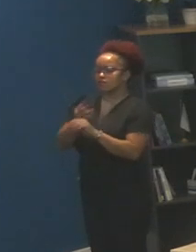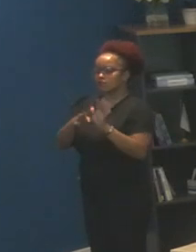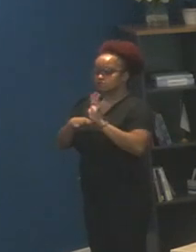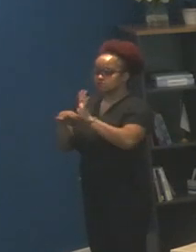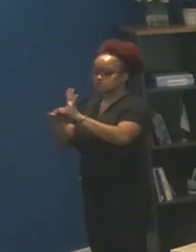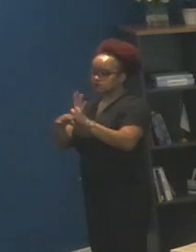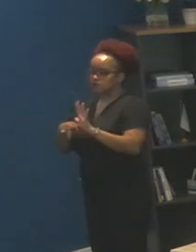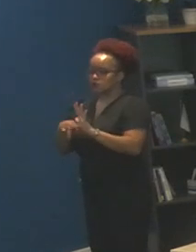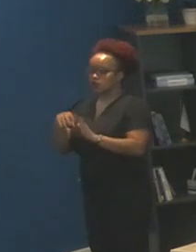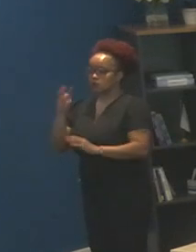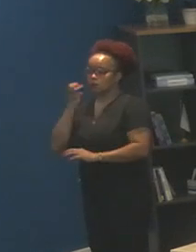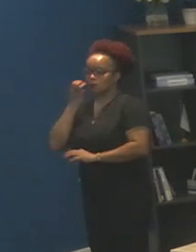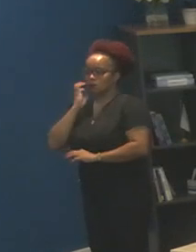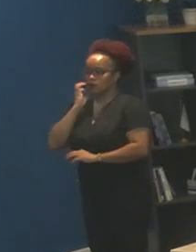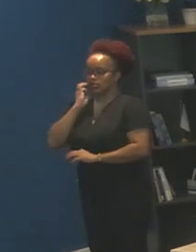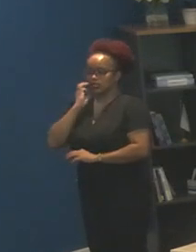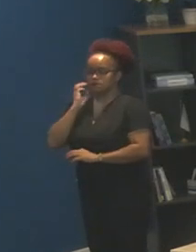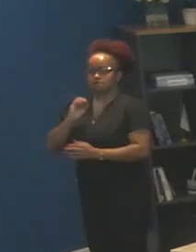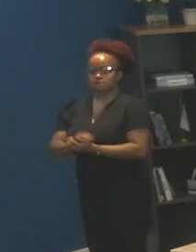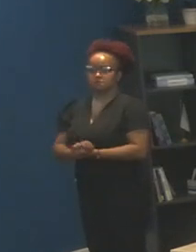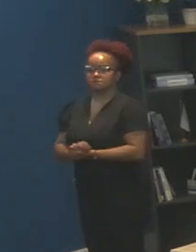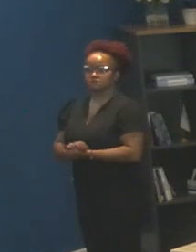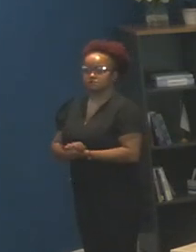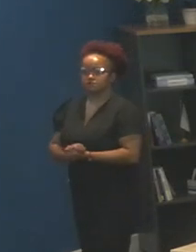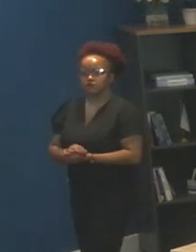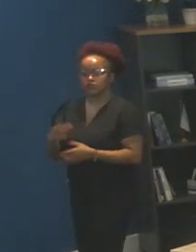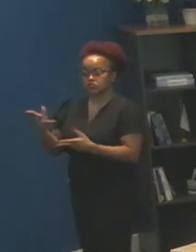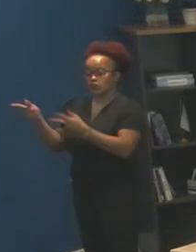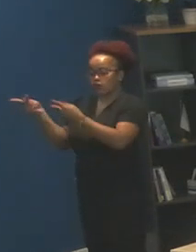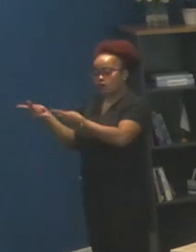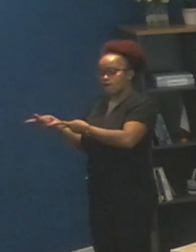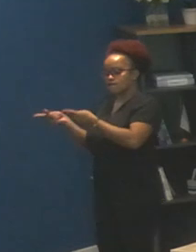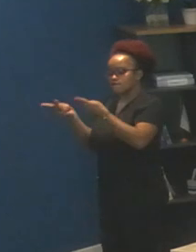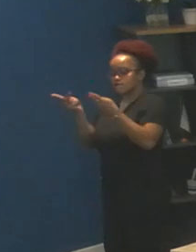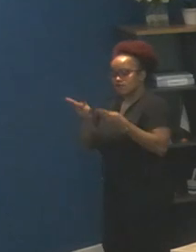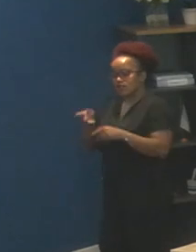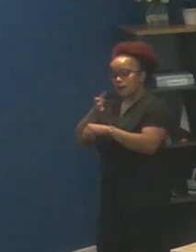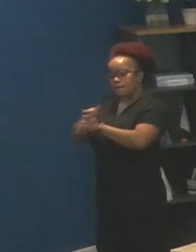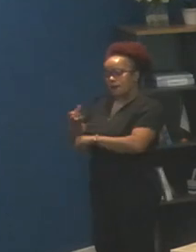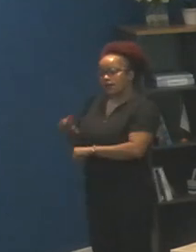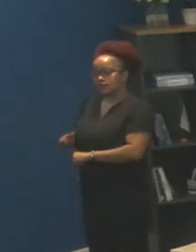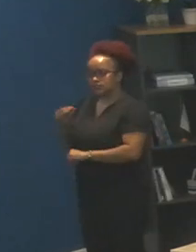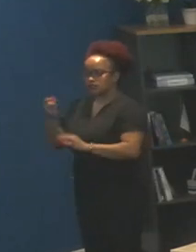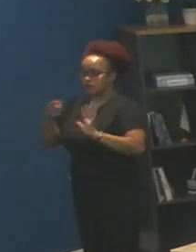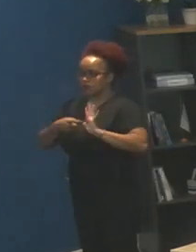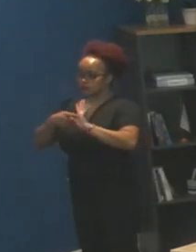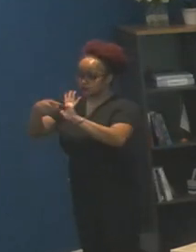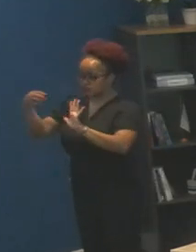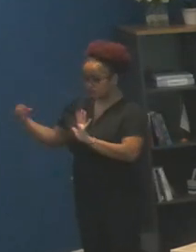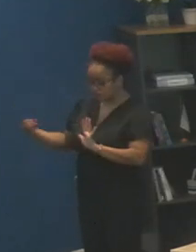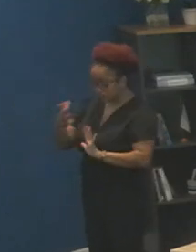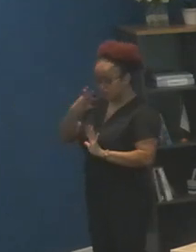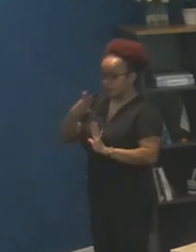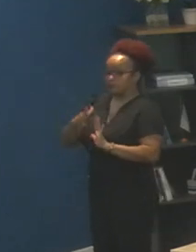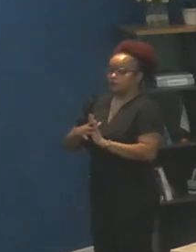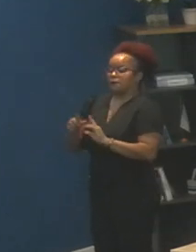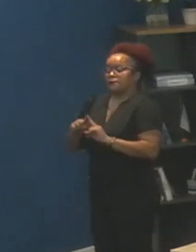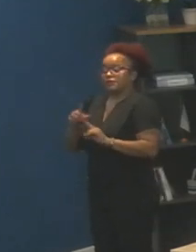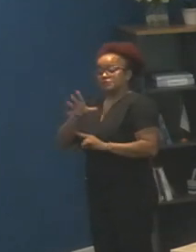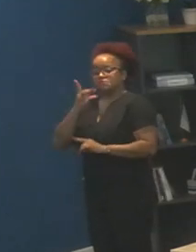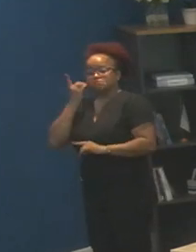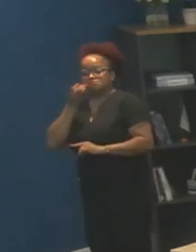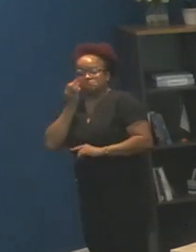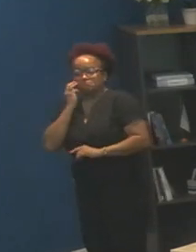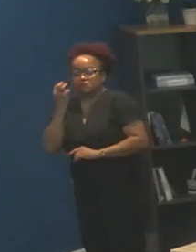do deputado Munir, no sentido de convidá-lo a participar do lançamento. Mas o deputado Munir,